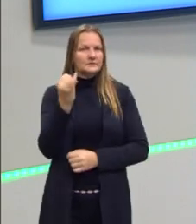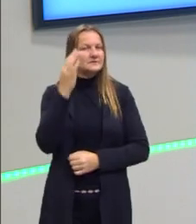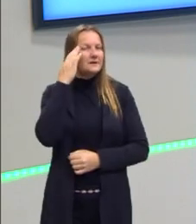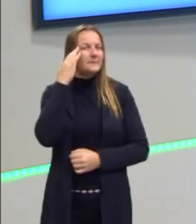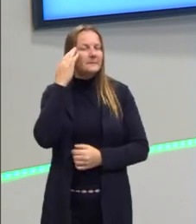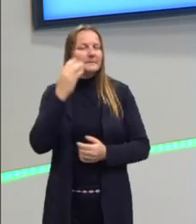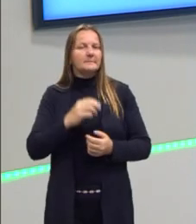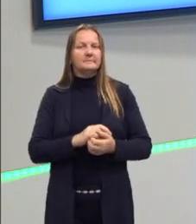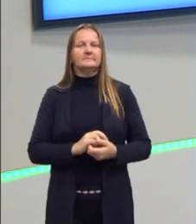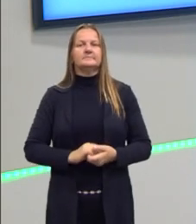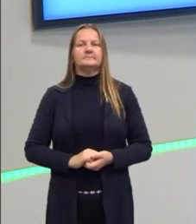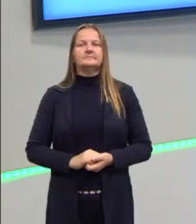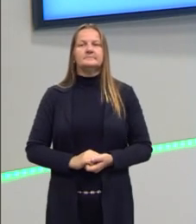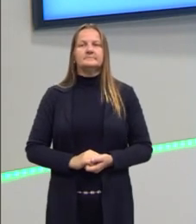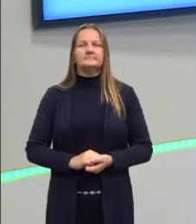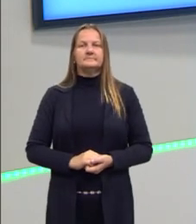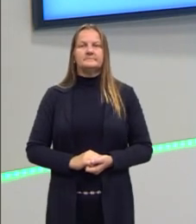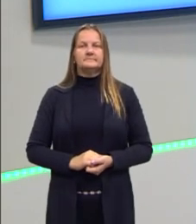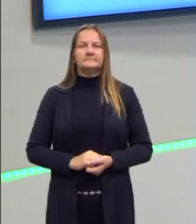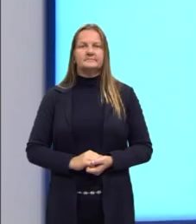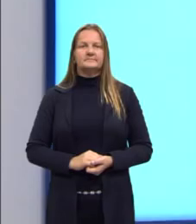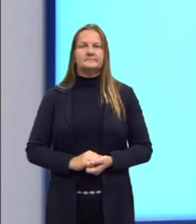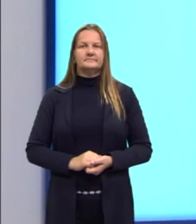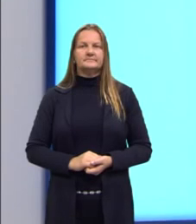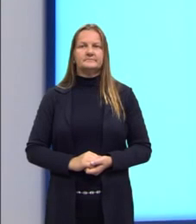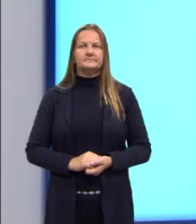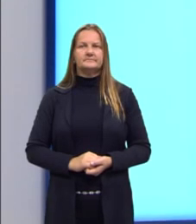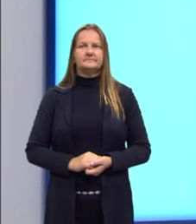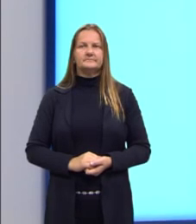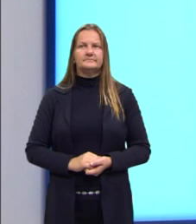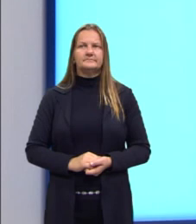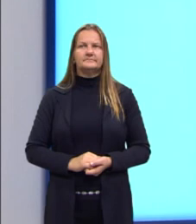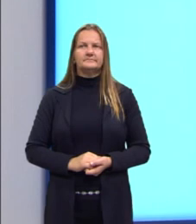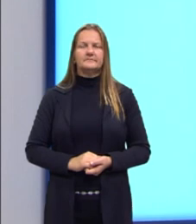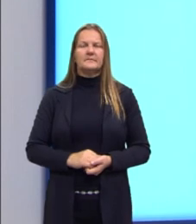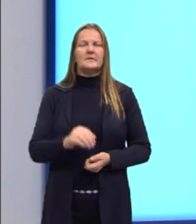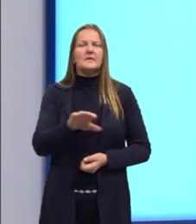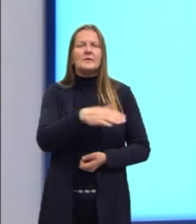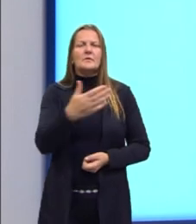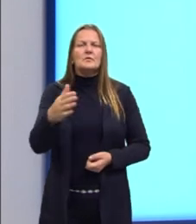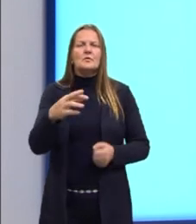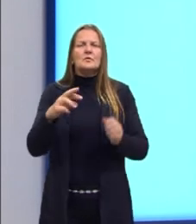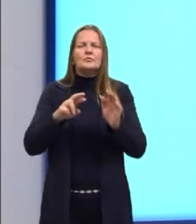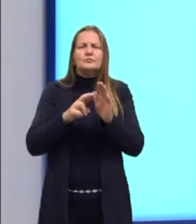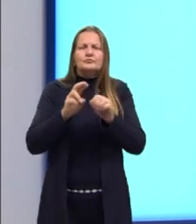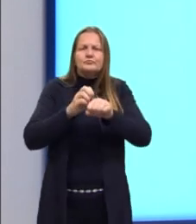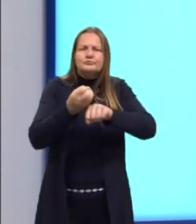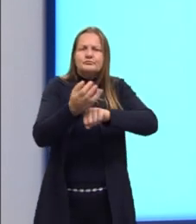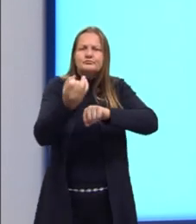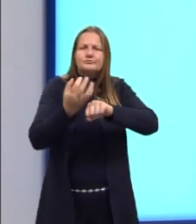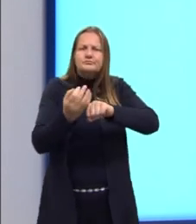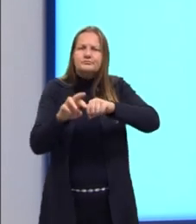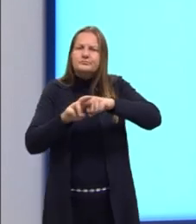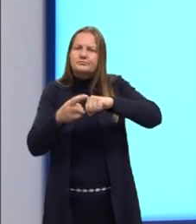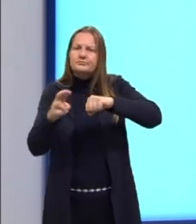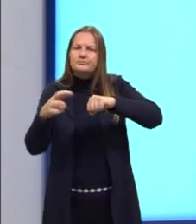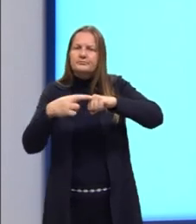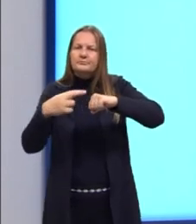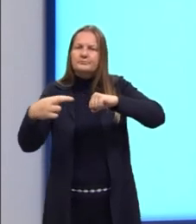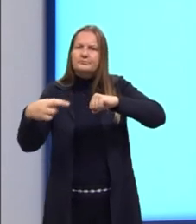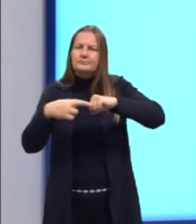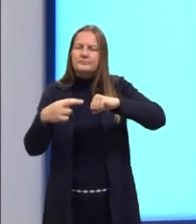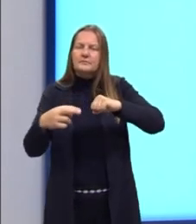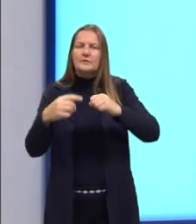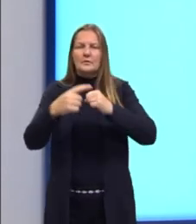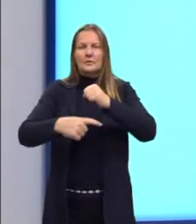bem importante conhecer bem esse poder de penetração à medida que a radiação emitida como eu falei os átomos eles vão se